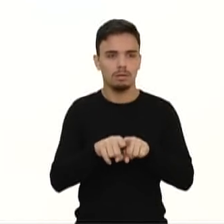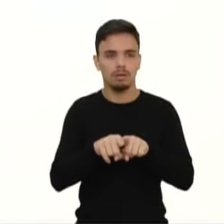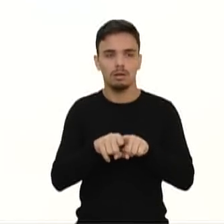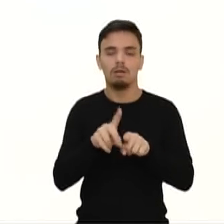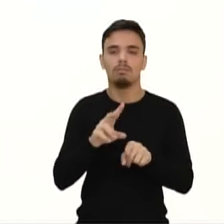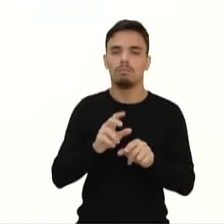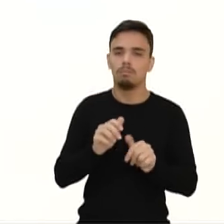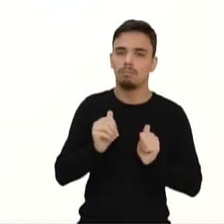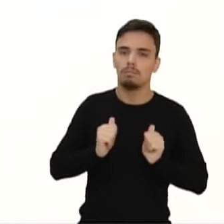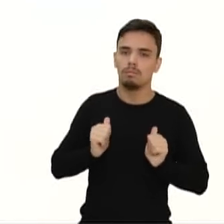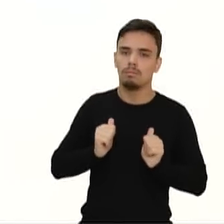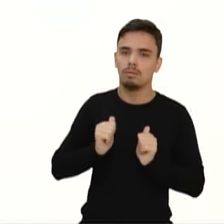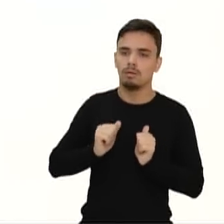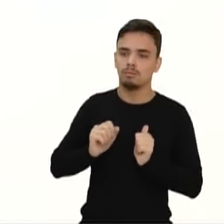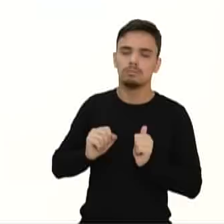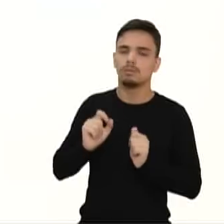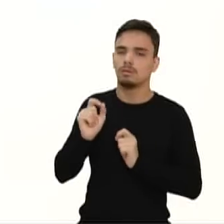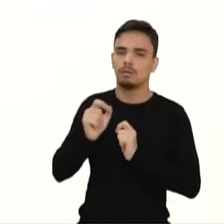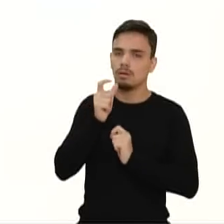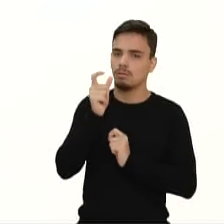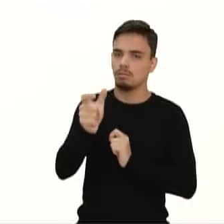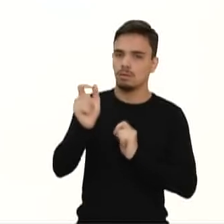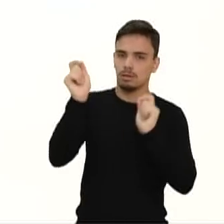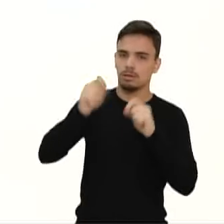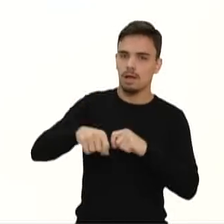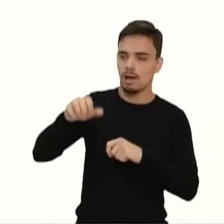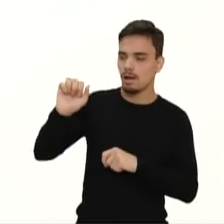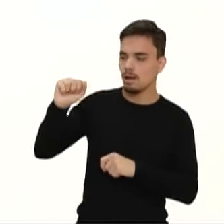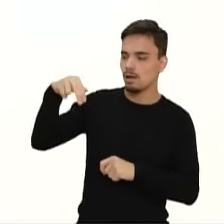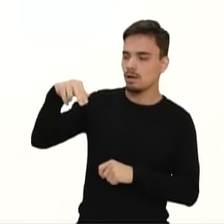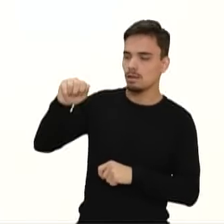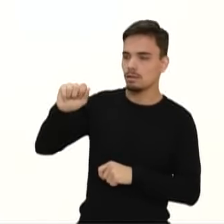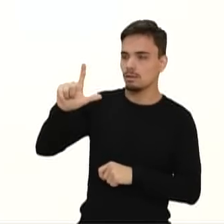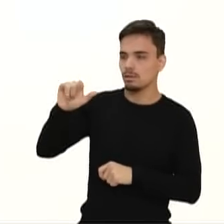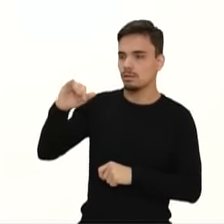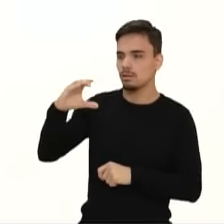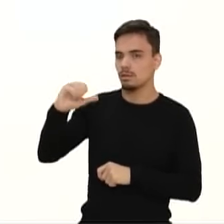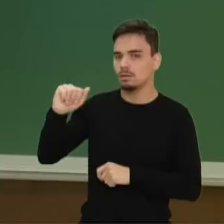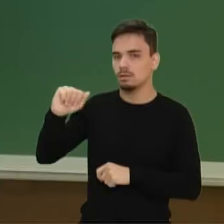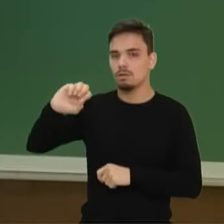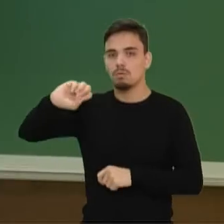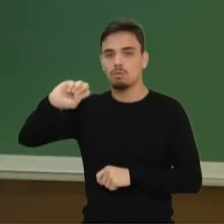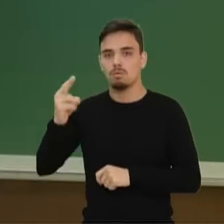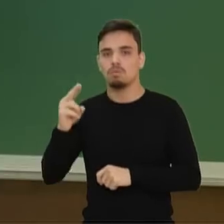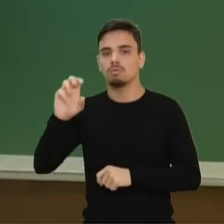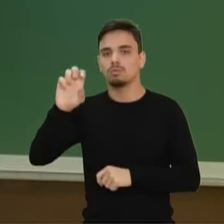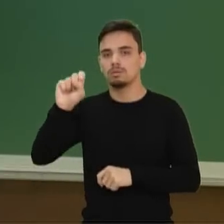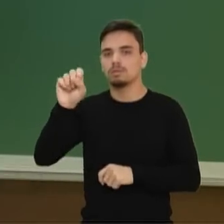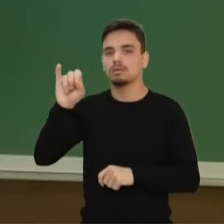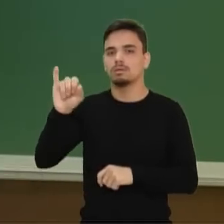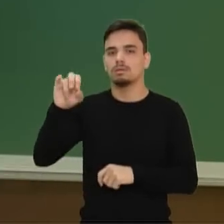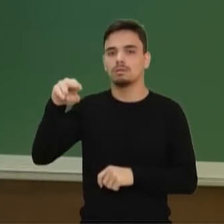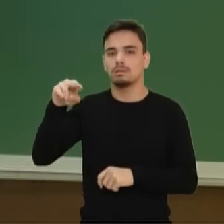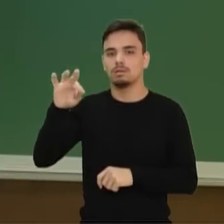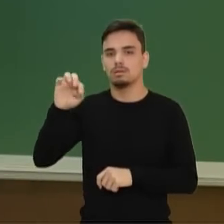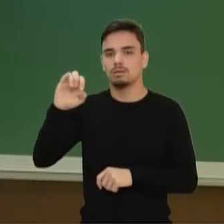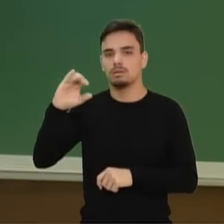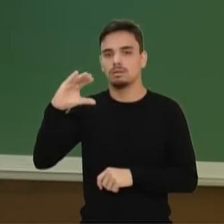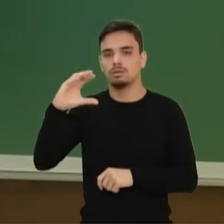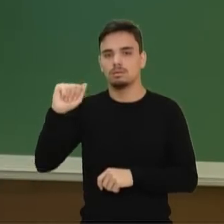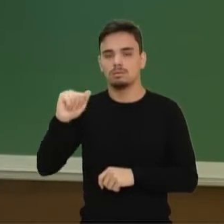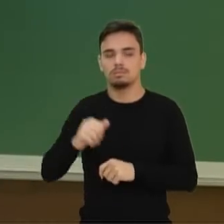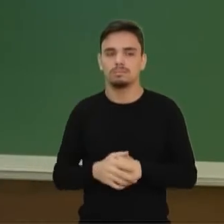voz passiva pode ser analítica ou sintética. Perfeito? Muito